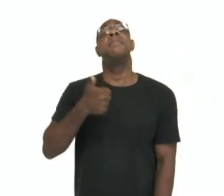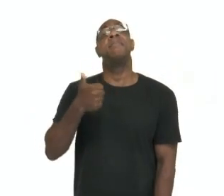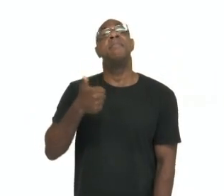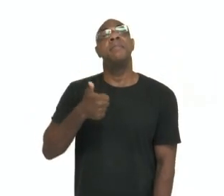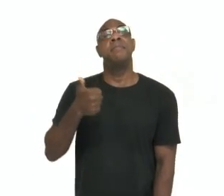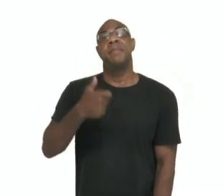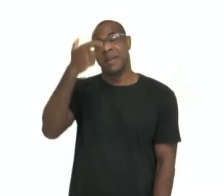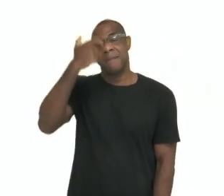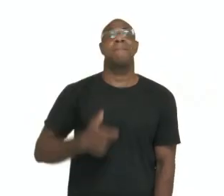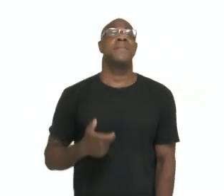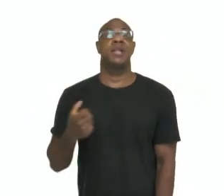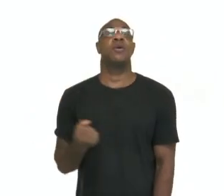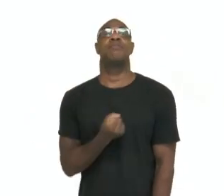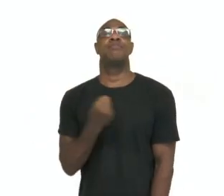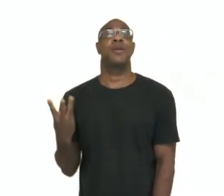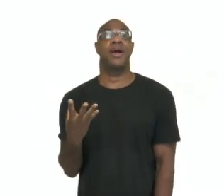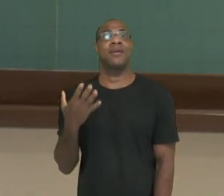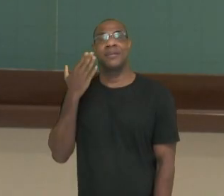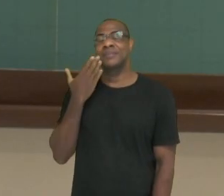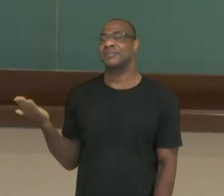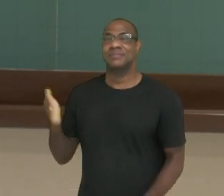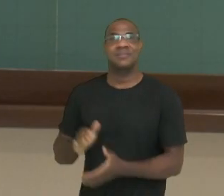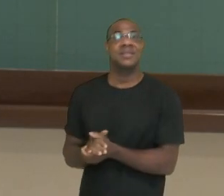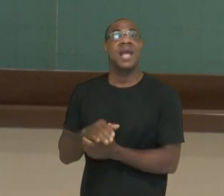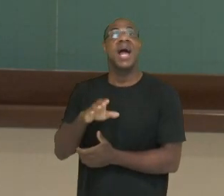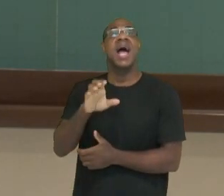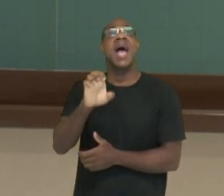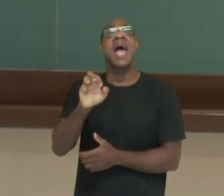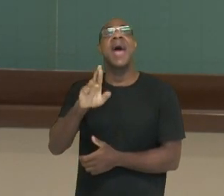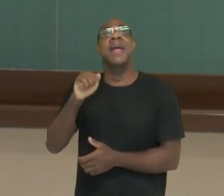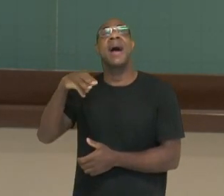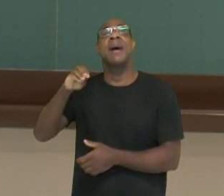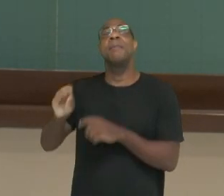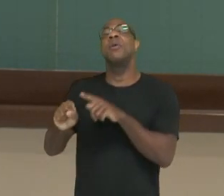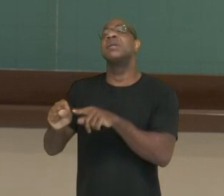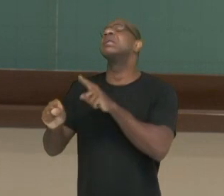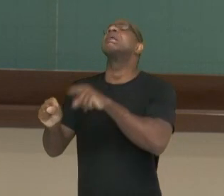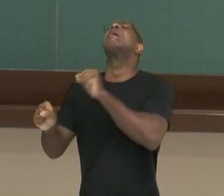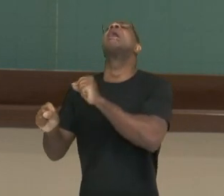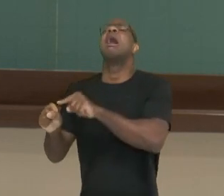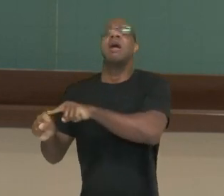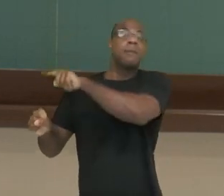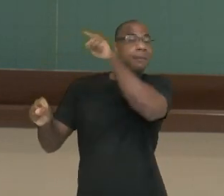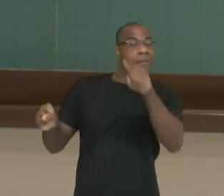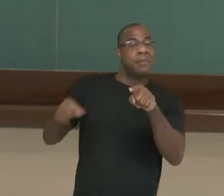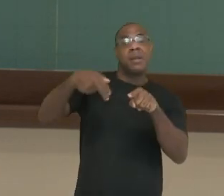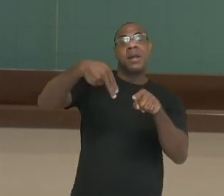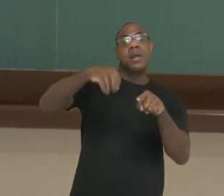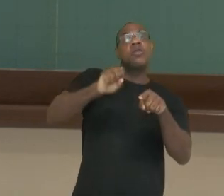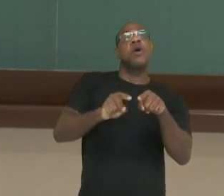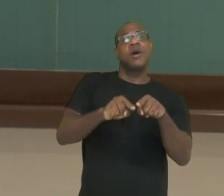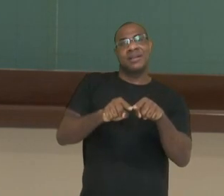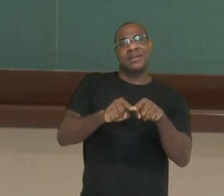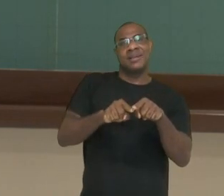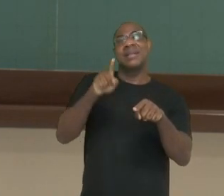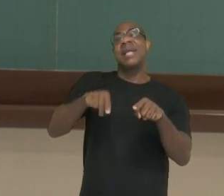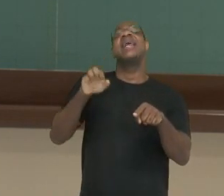ainda éramos achatadas. Quem é que éramos? Nós. Então, eu começo com a terceira e mudo para a primeira.